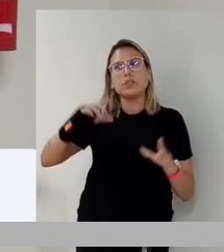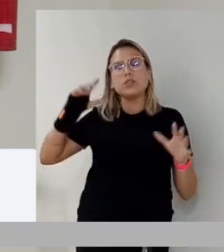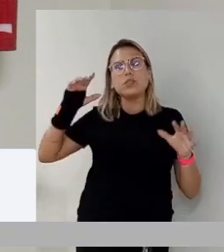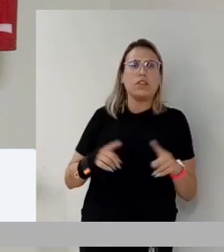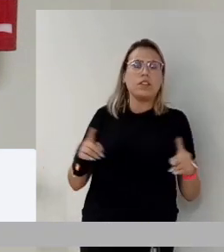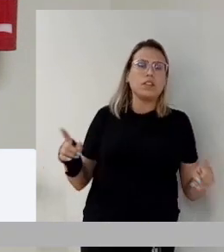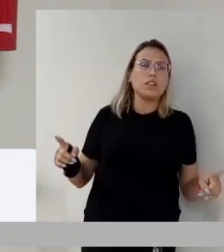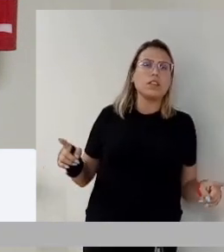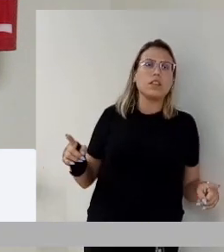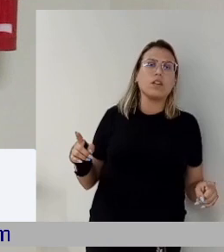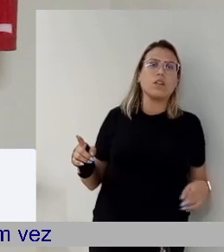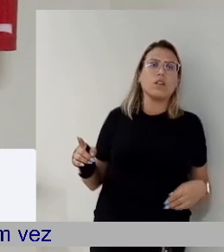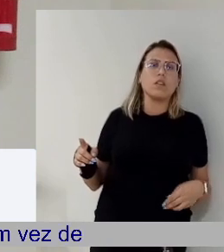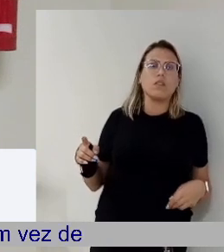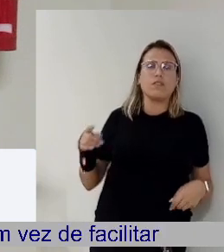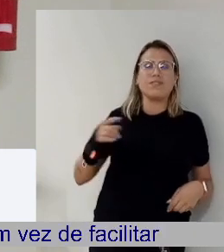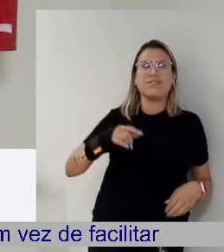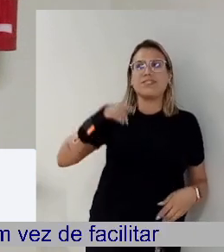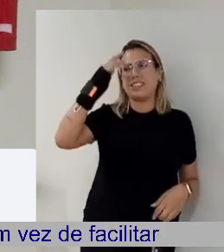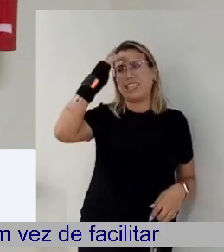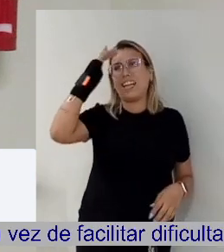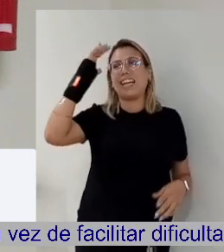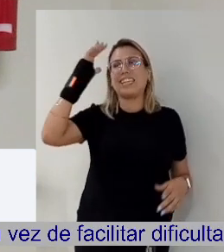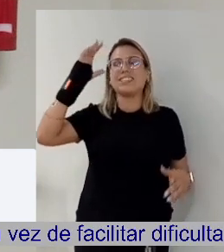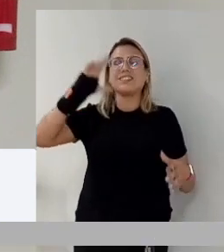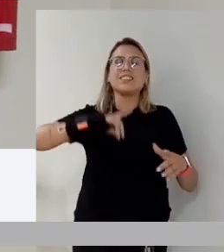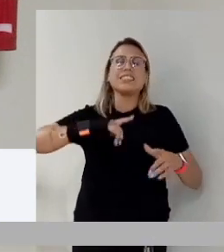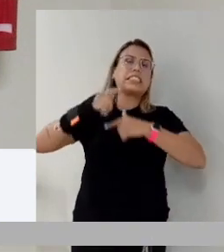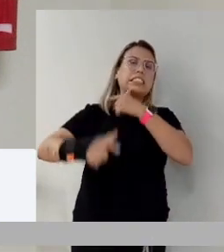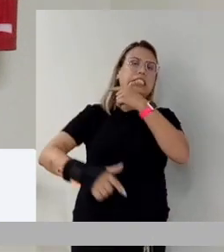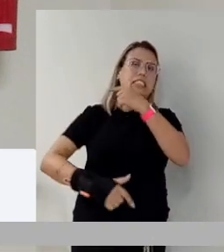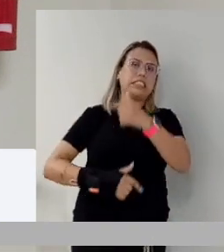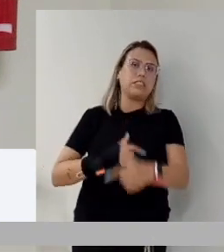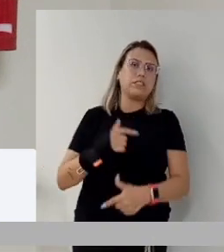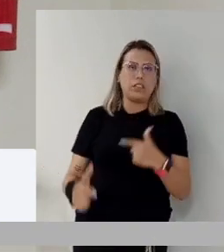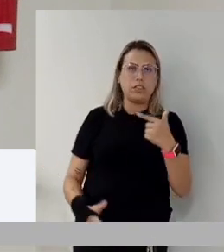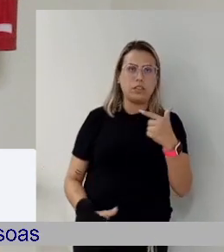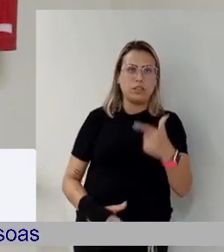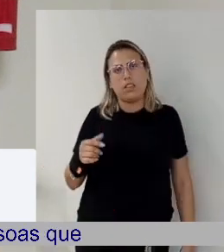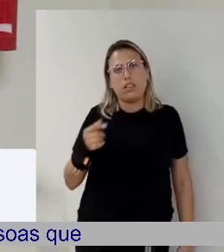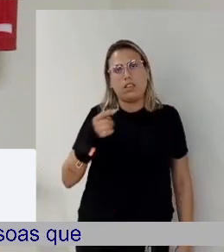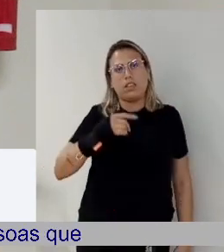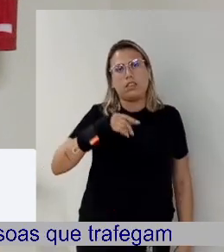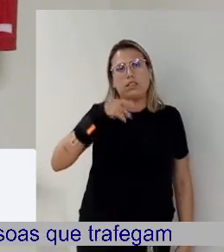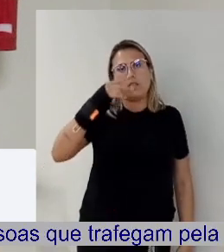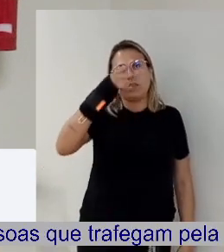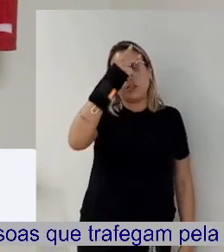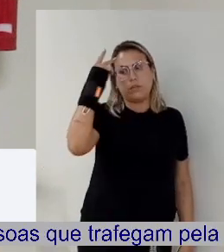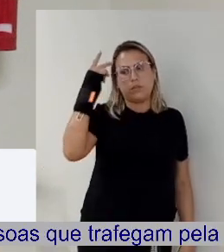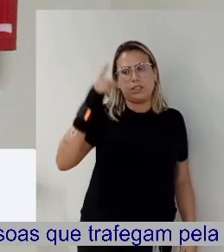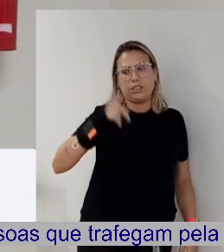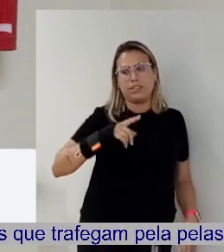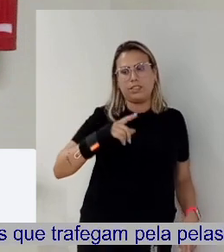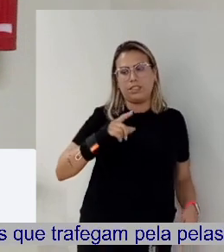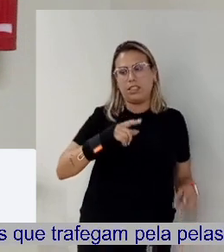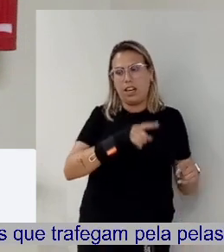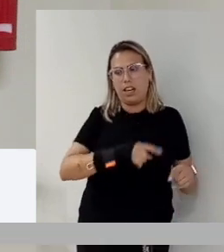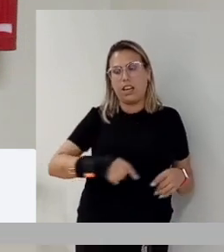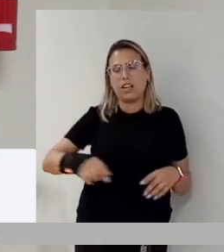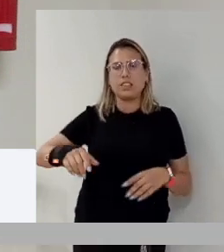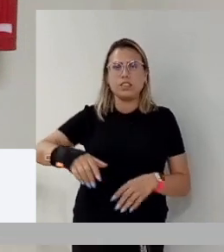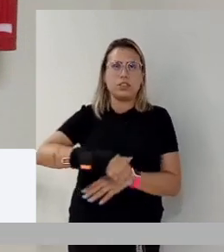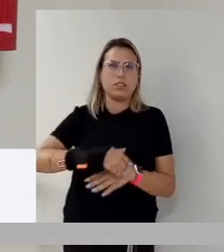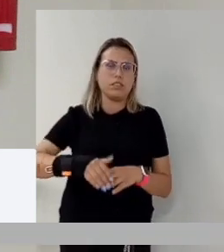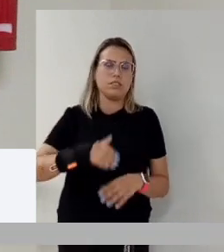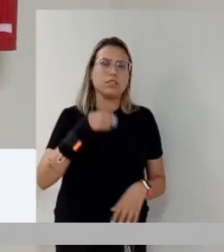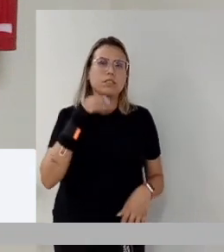vezes em vez de facilitar dificulta né aqueles moradores aquelas pessoas que trafegam pela pel aquelas estradas